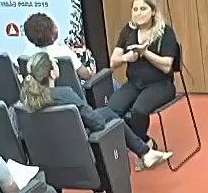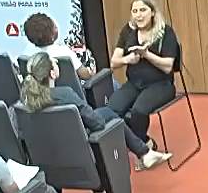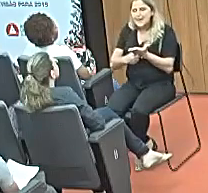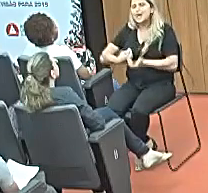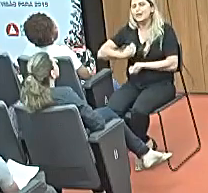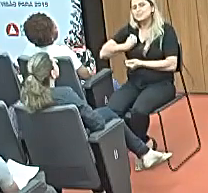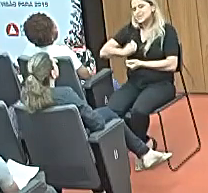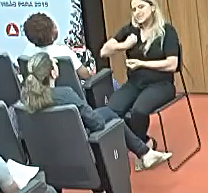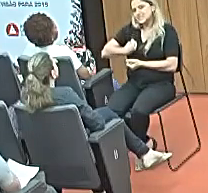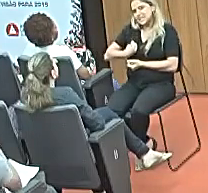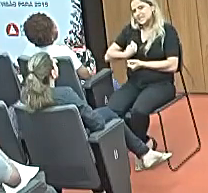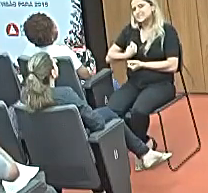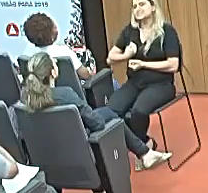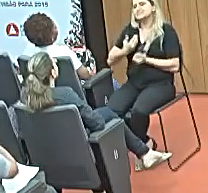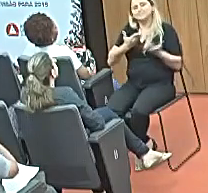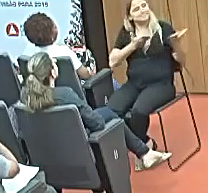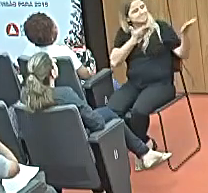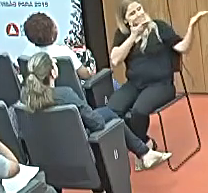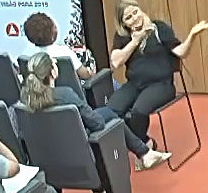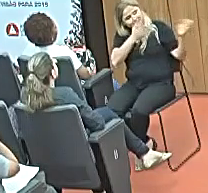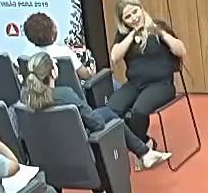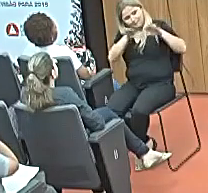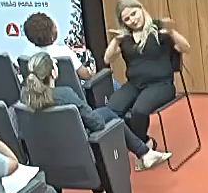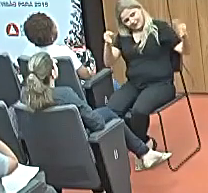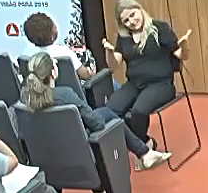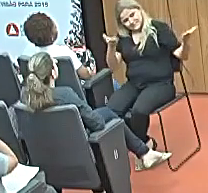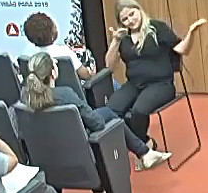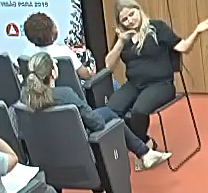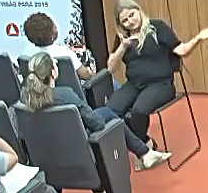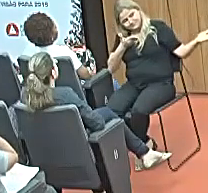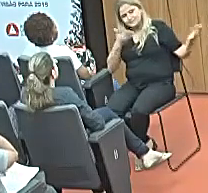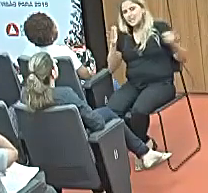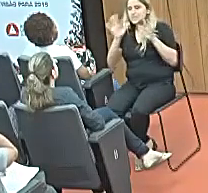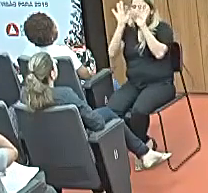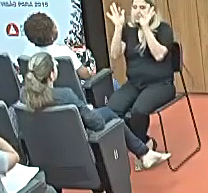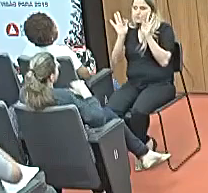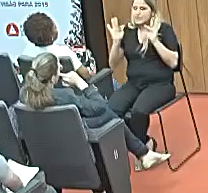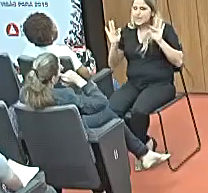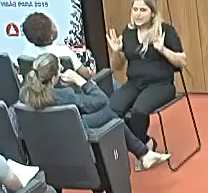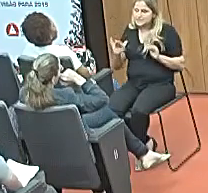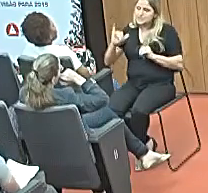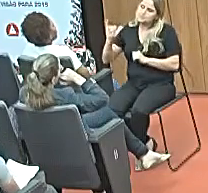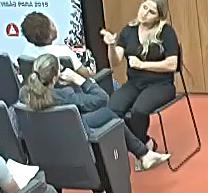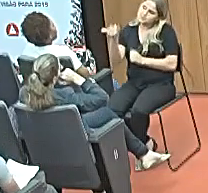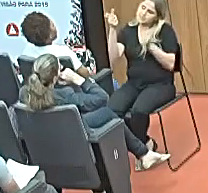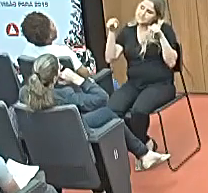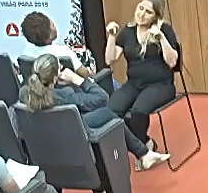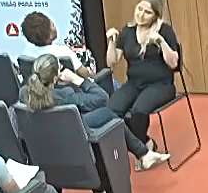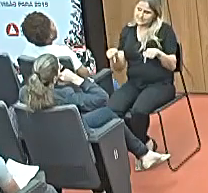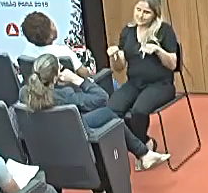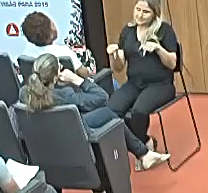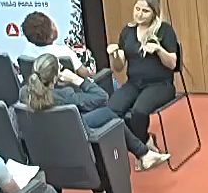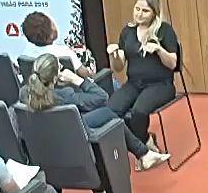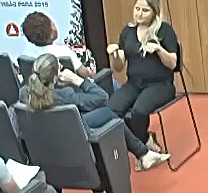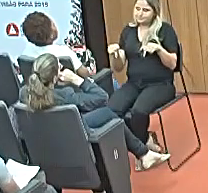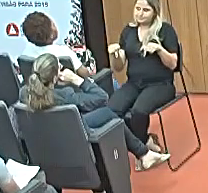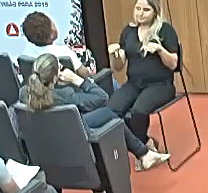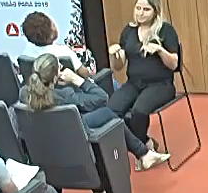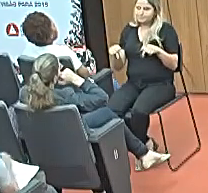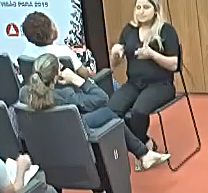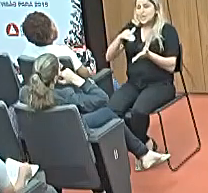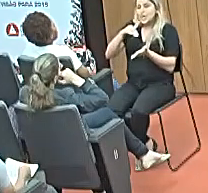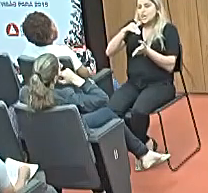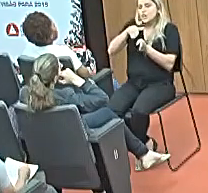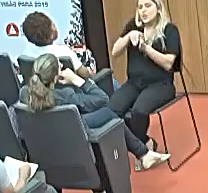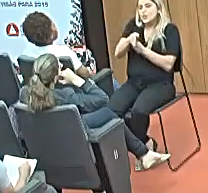nem quero cumprimentar mesa nós estamos muito felizes por esta oportunidade o conselho da